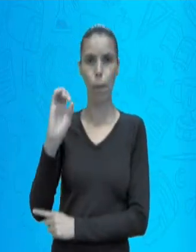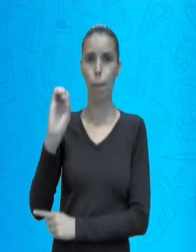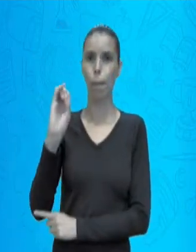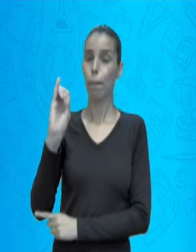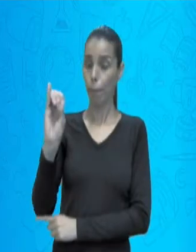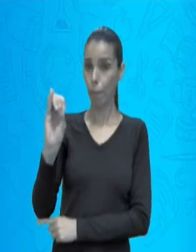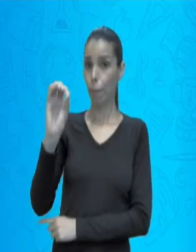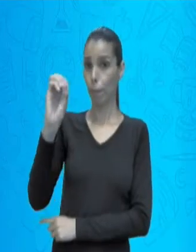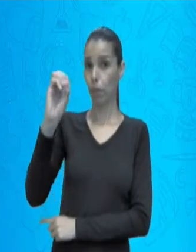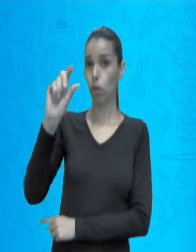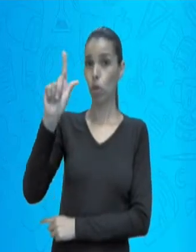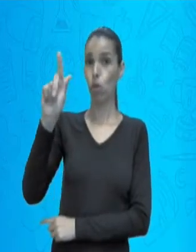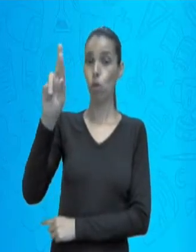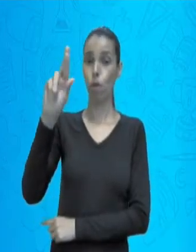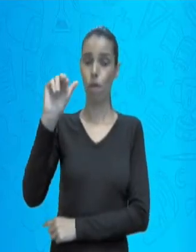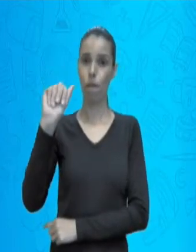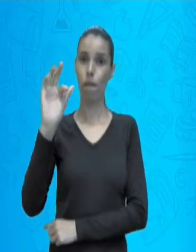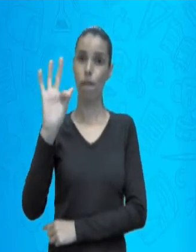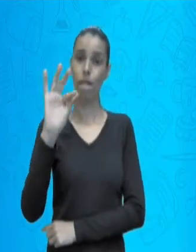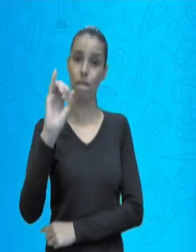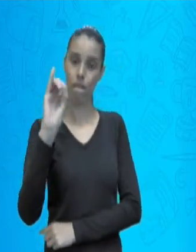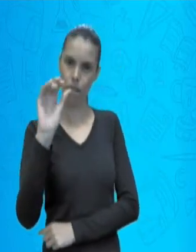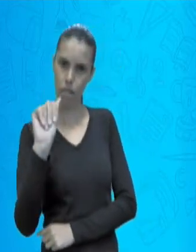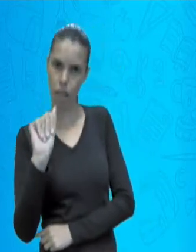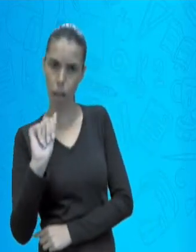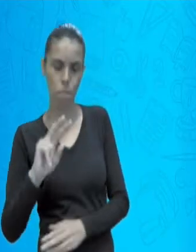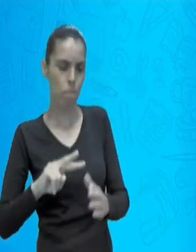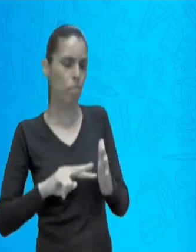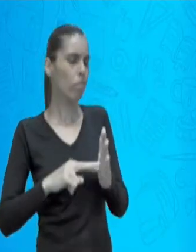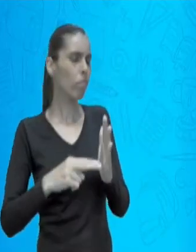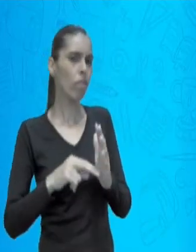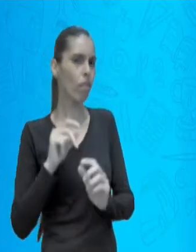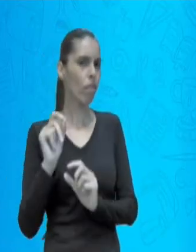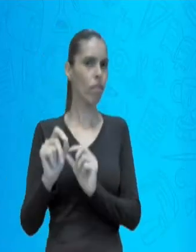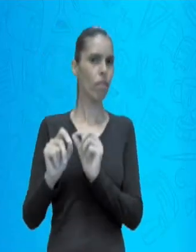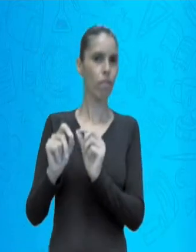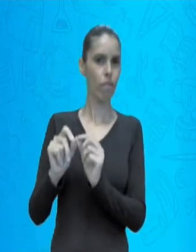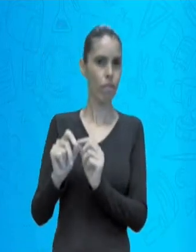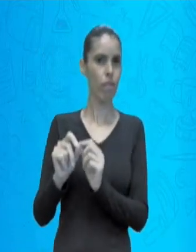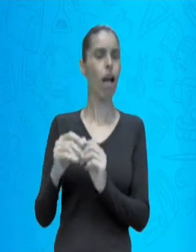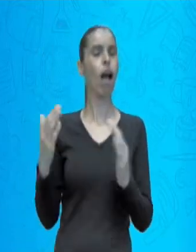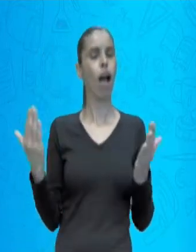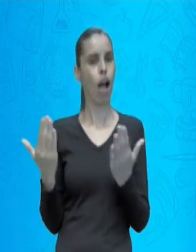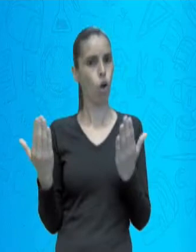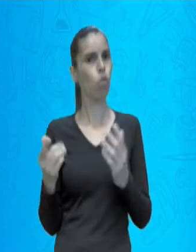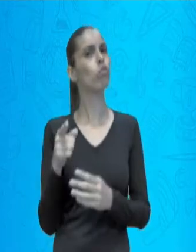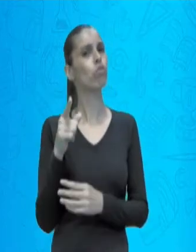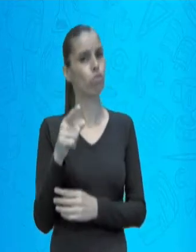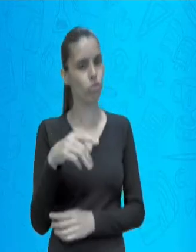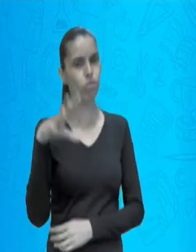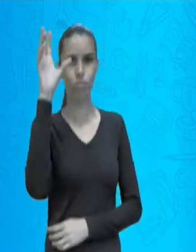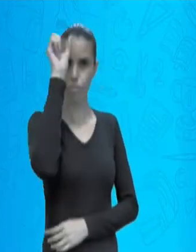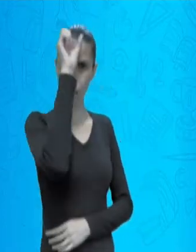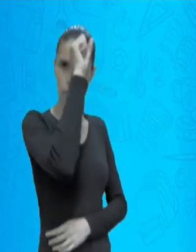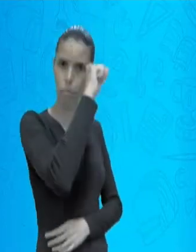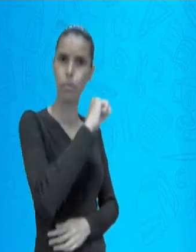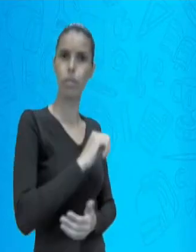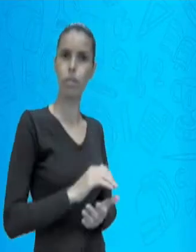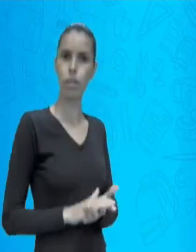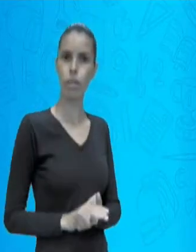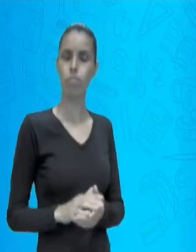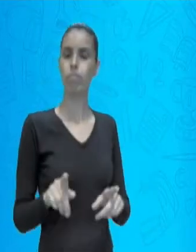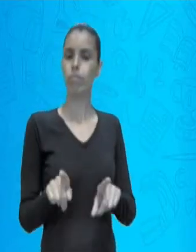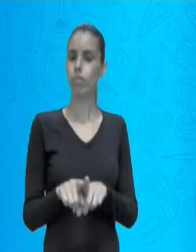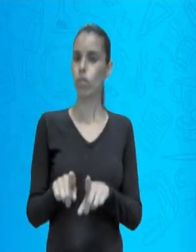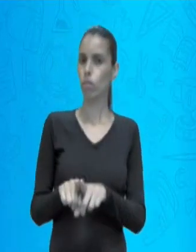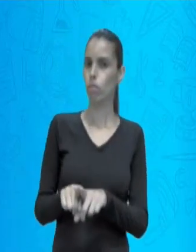biografia? Com certeza, no final dos livros literários, lá na sua escola ou algum que você tem